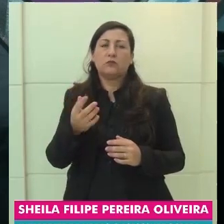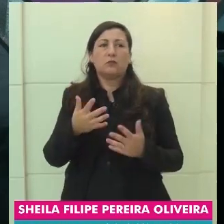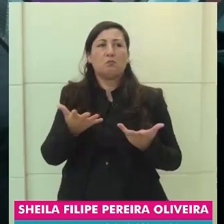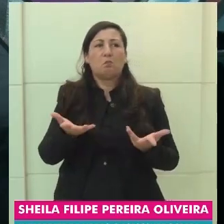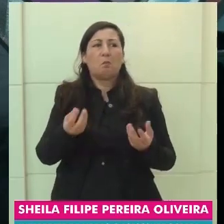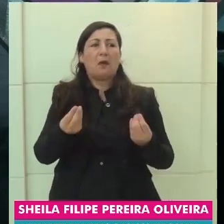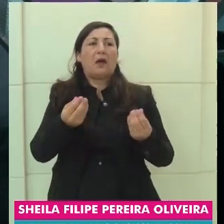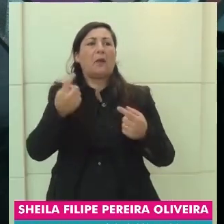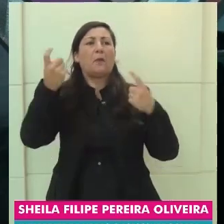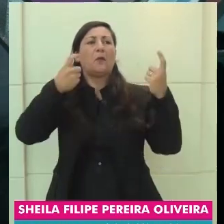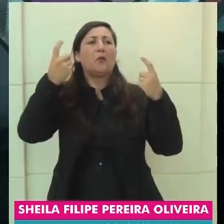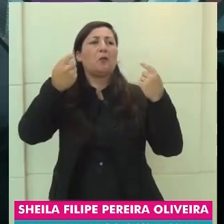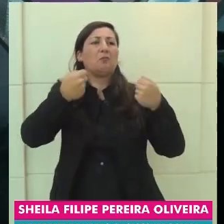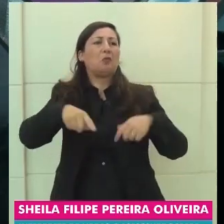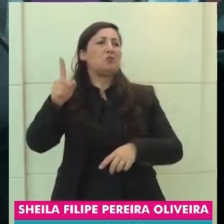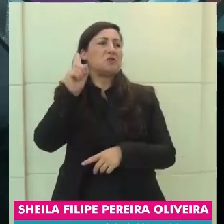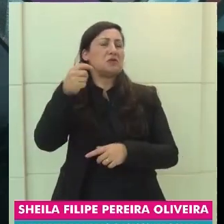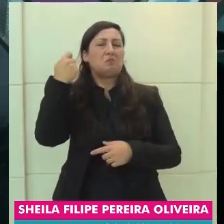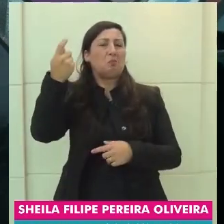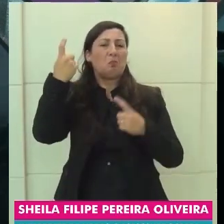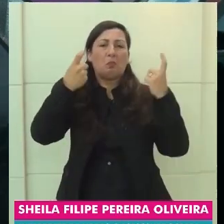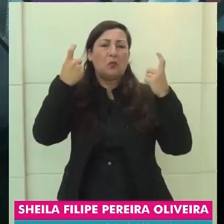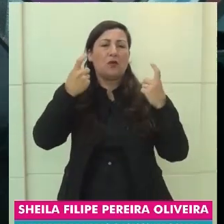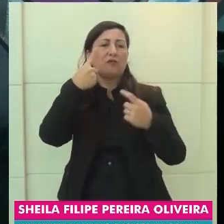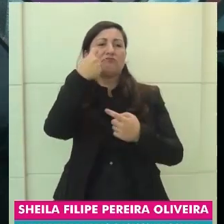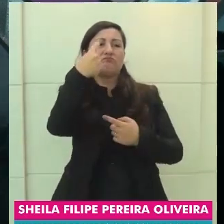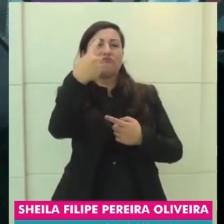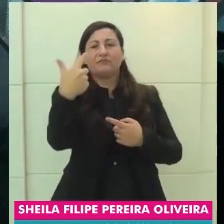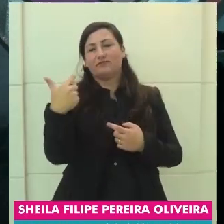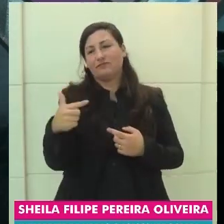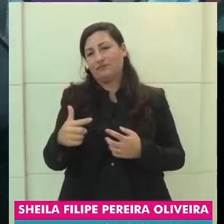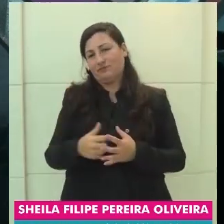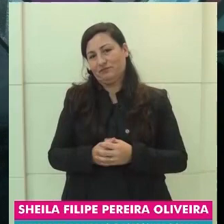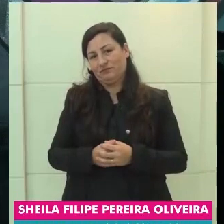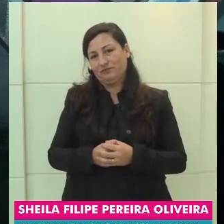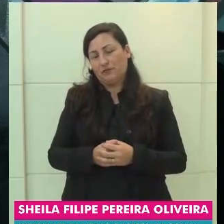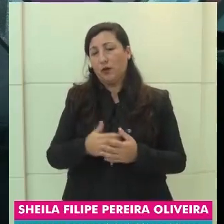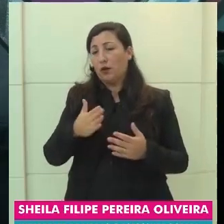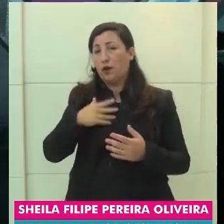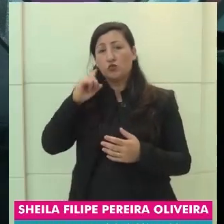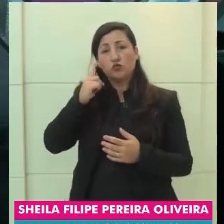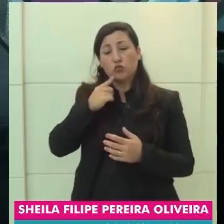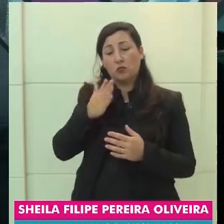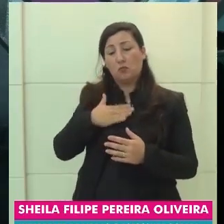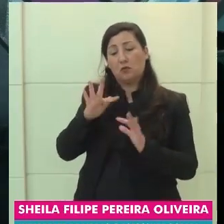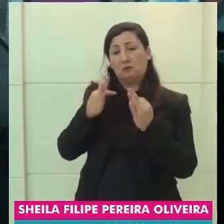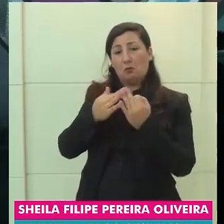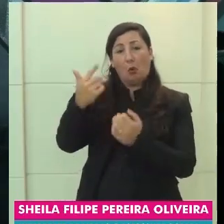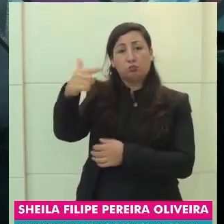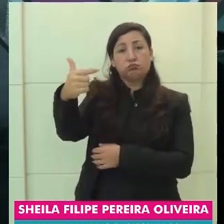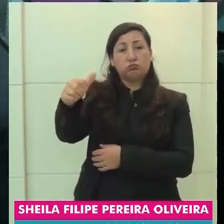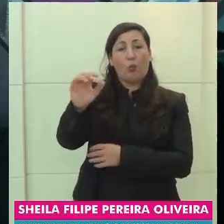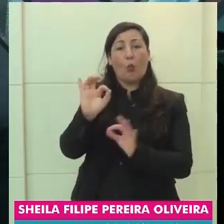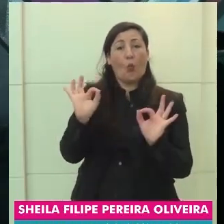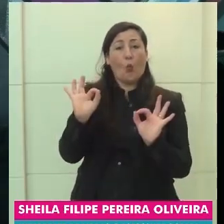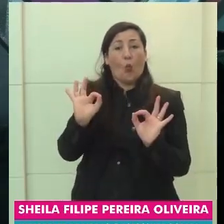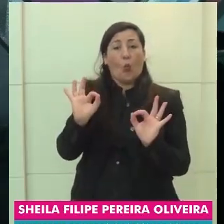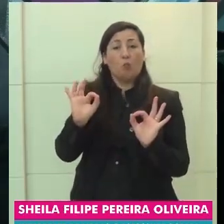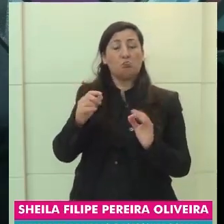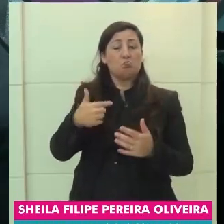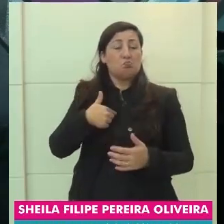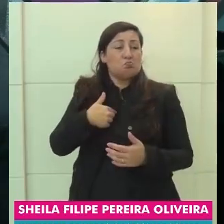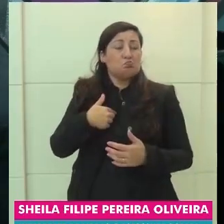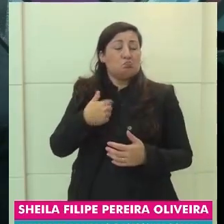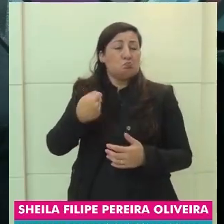a gente não demonstra interesse, né? Então, ah, eu não tenho nenhum surdo na minha família, eu não...